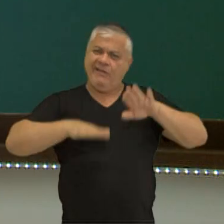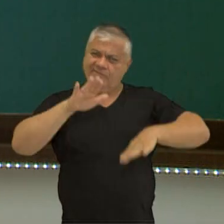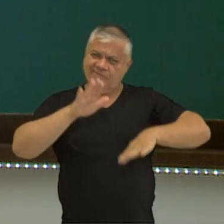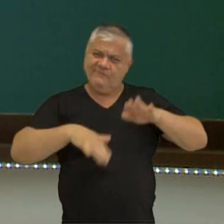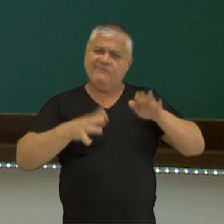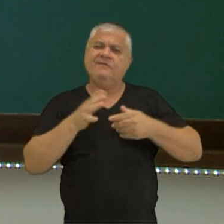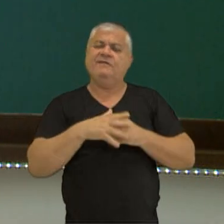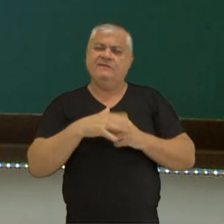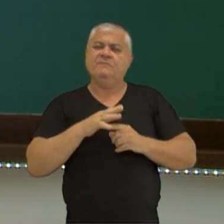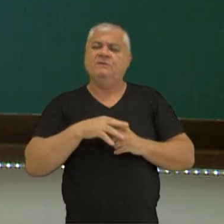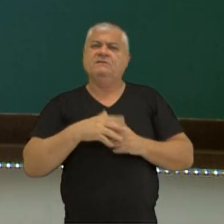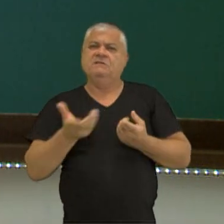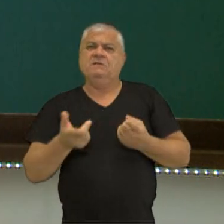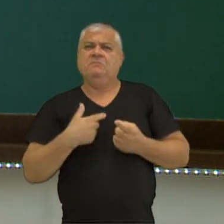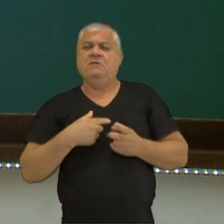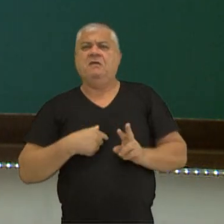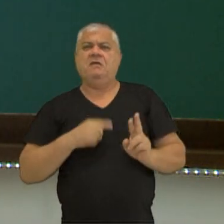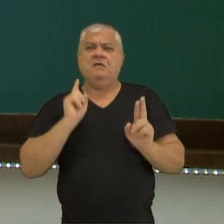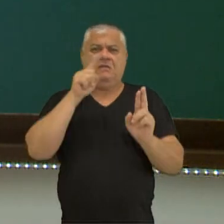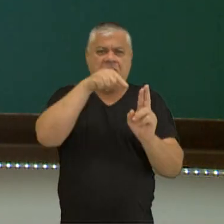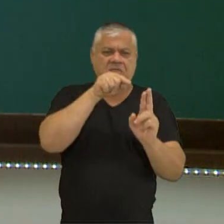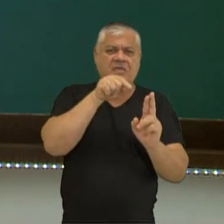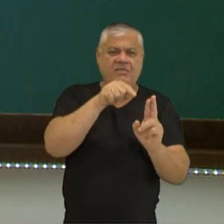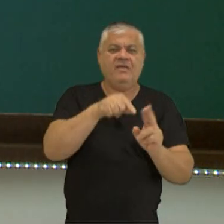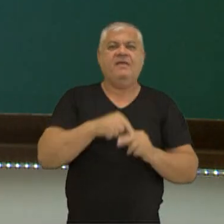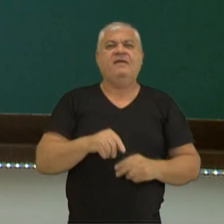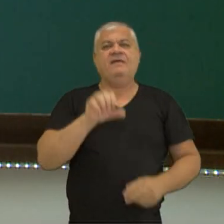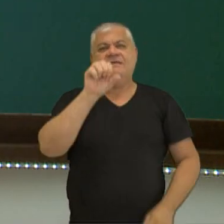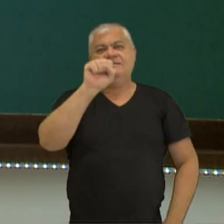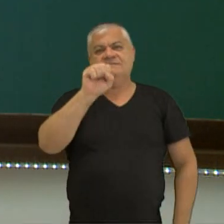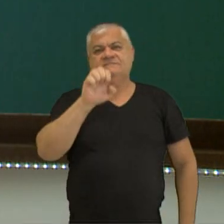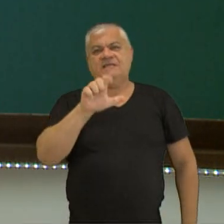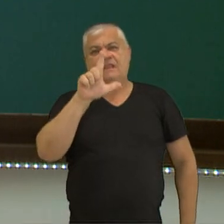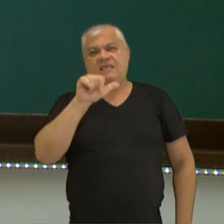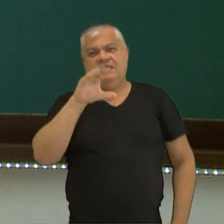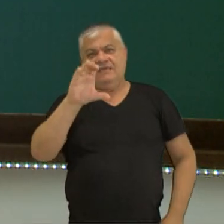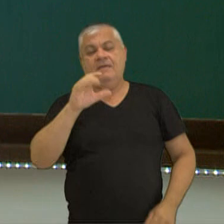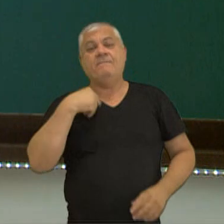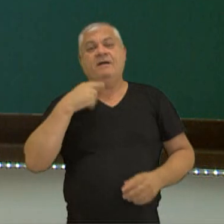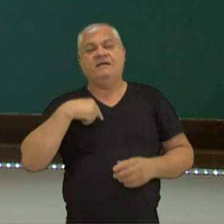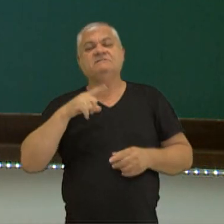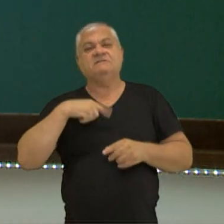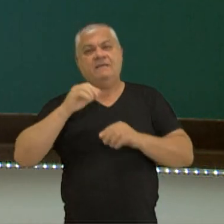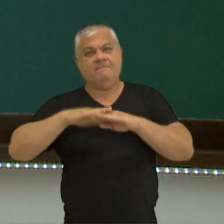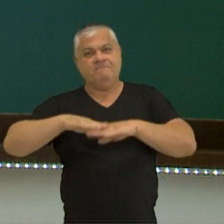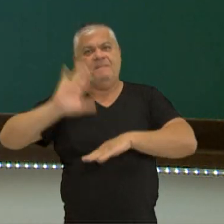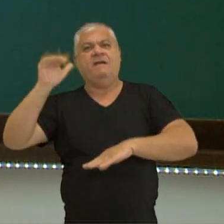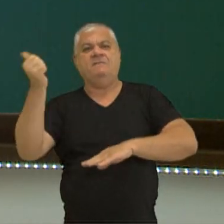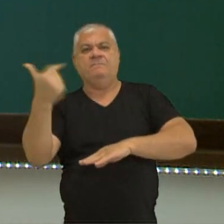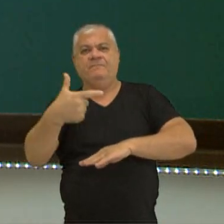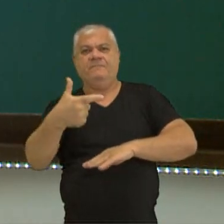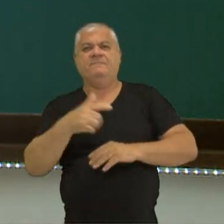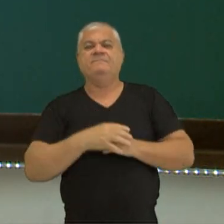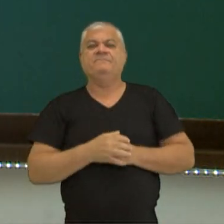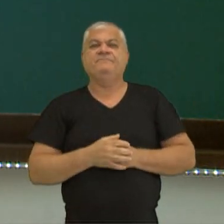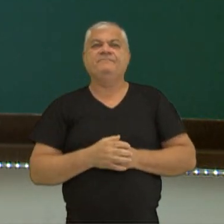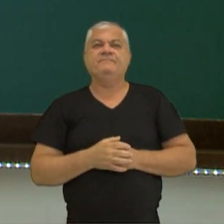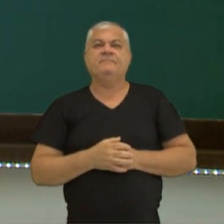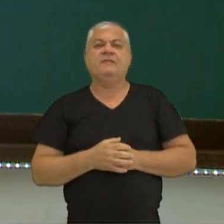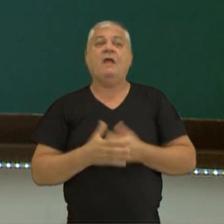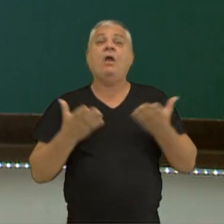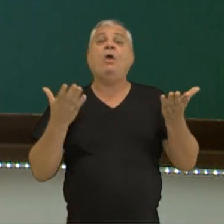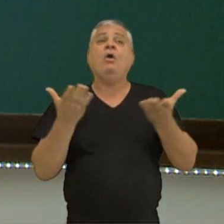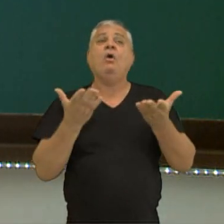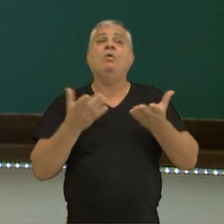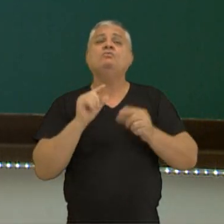a referência continua sendo a Selic, mas normalmente supera a taxa Selic, o CDB, tá? E hoje a